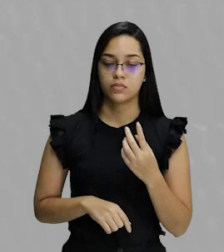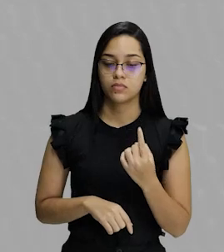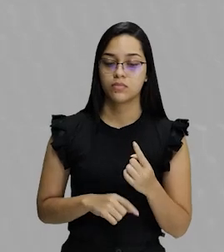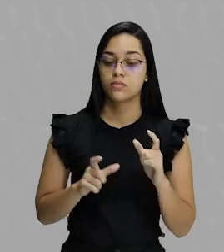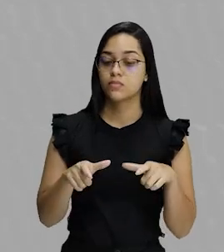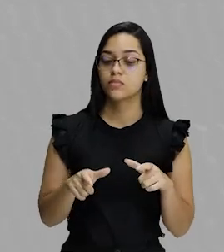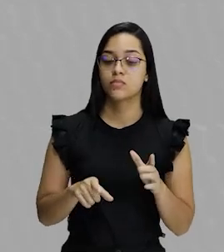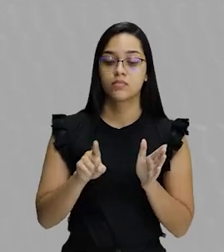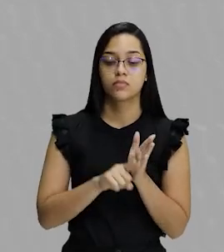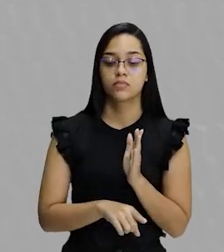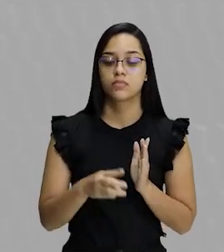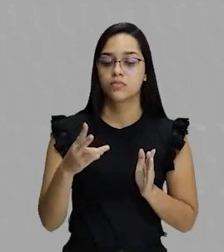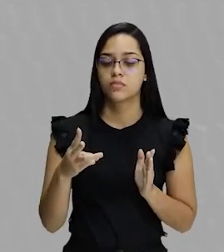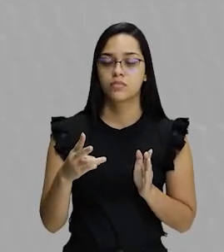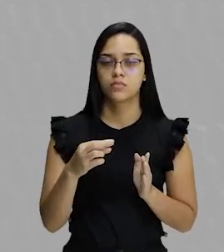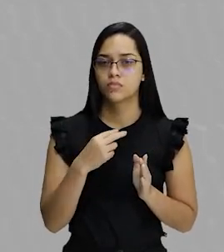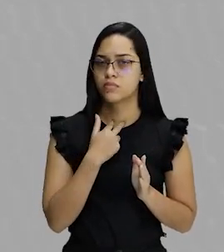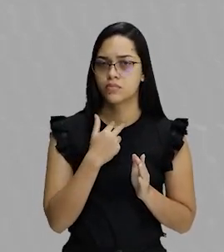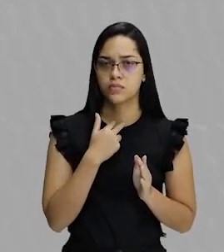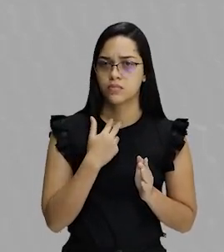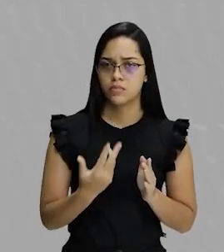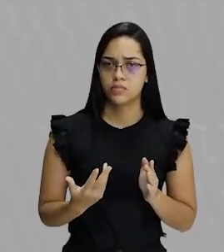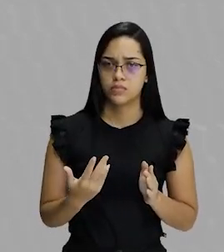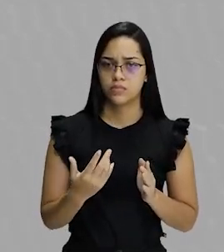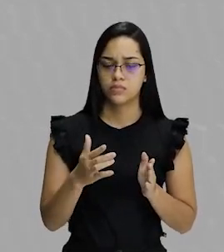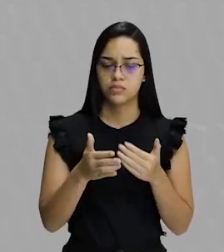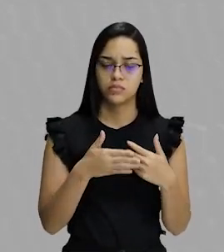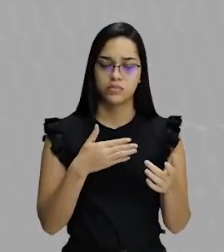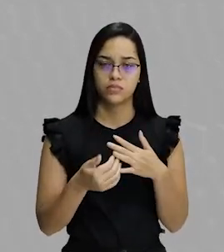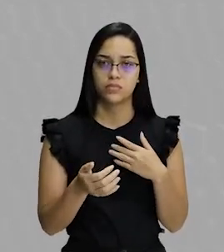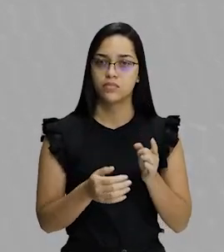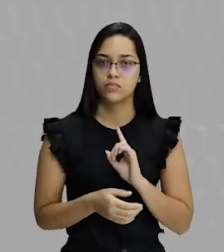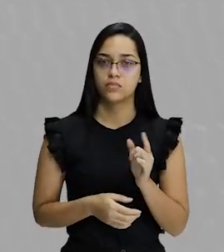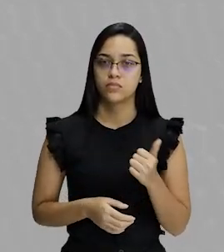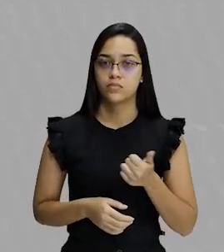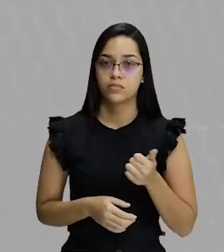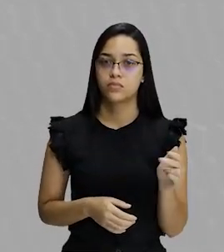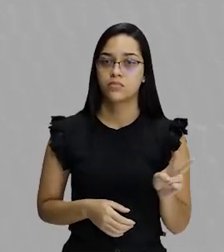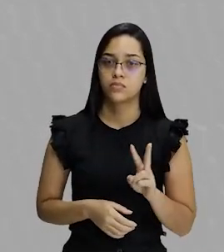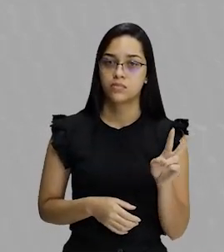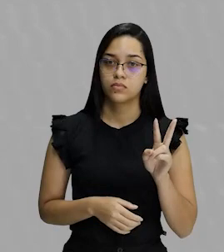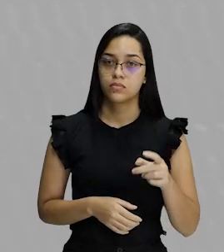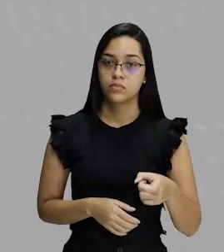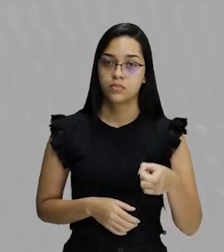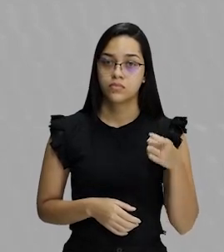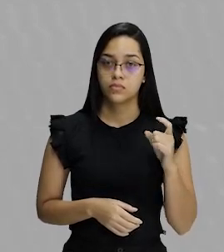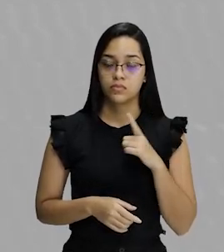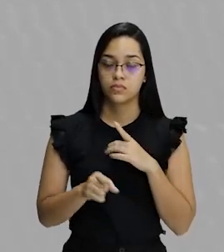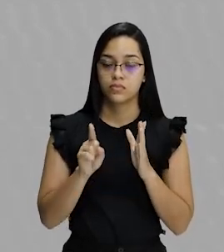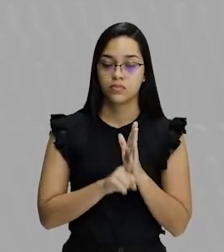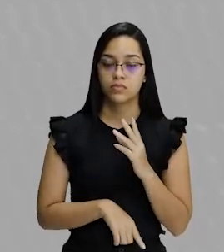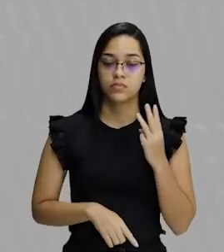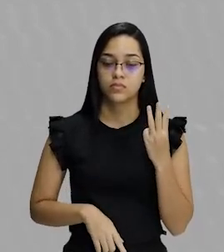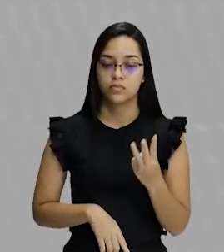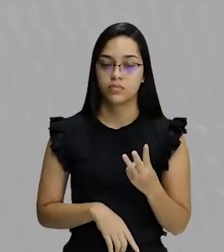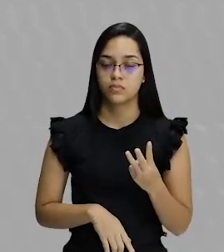Cadê o menos 3? Está aqui. Professor, não pode ser esse? Não. O primeiro valor é do eixo X. Ó. Então, menos 3 do